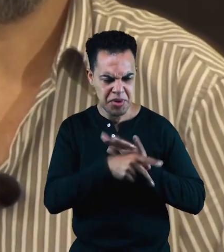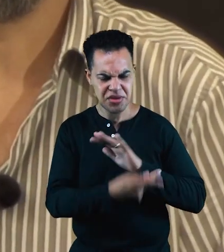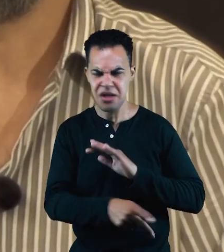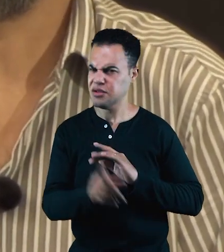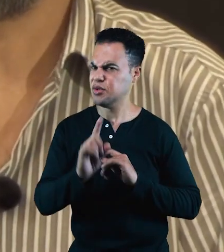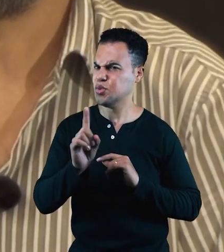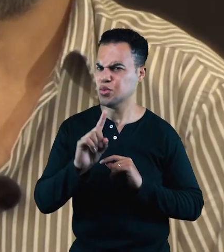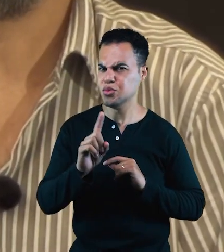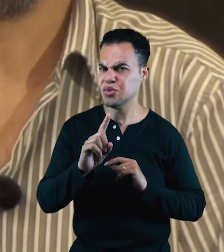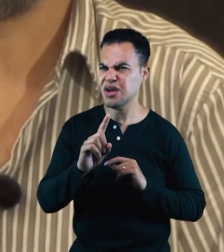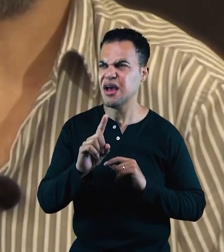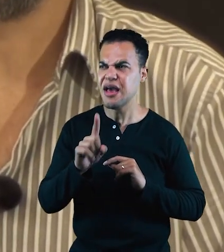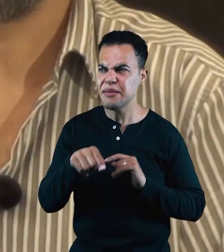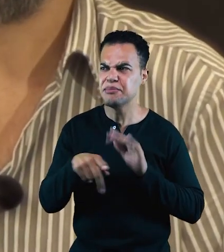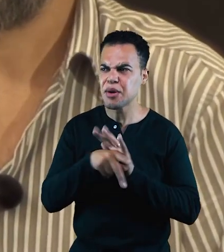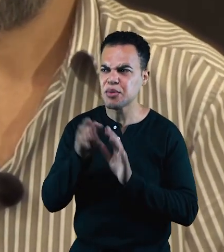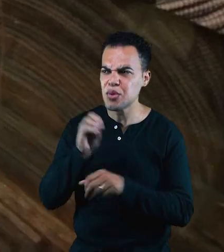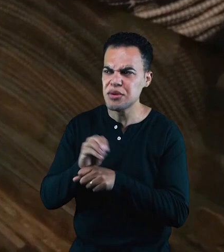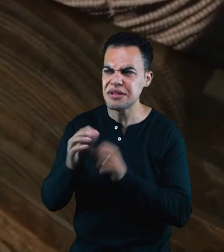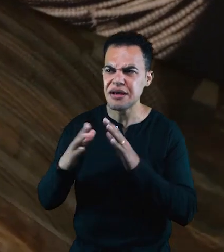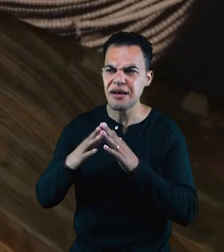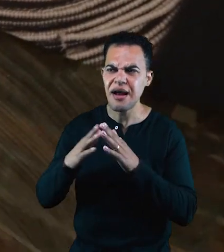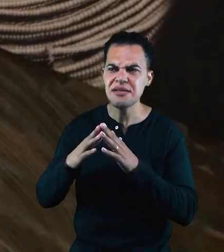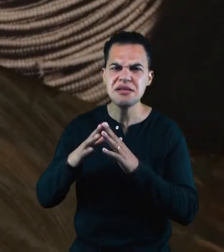um animal, né, caseiro.